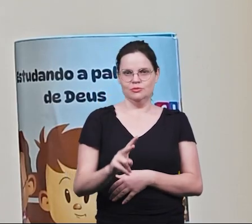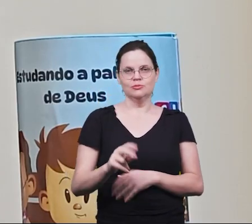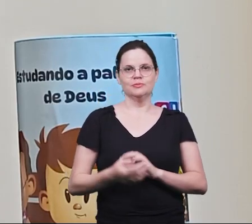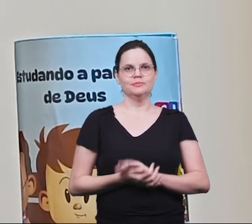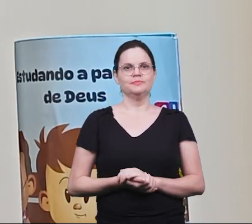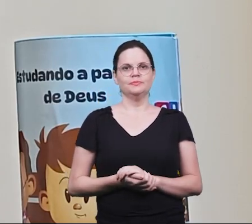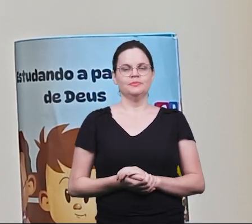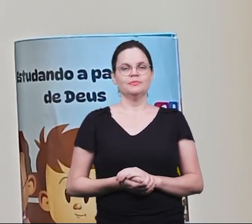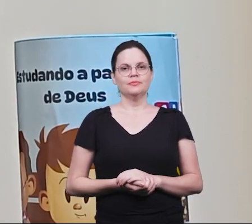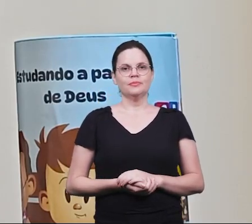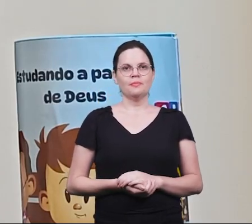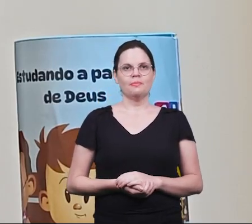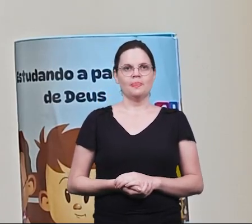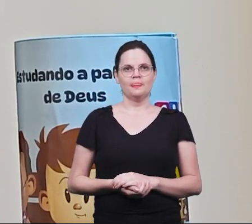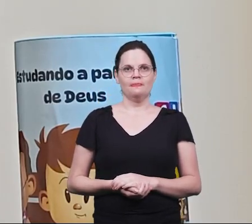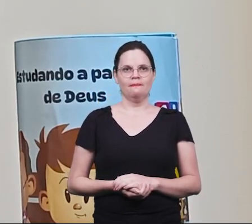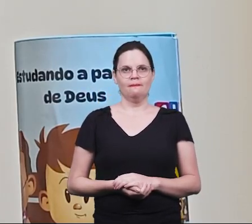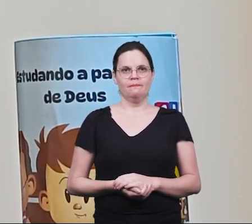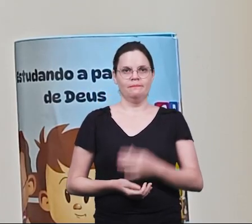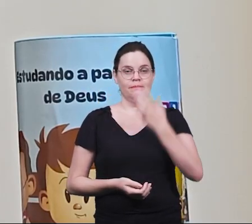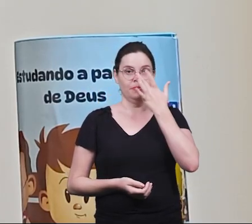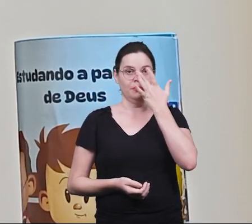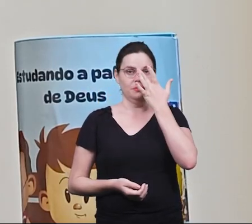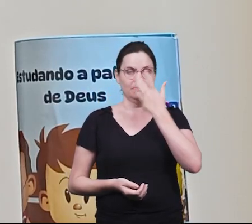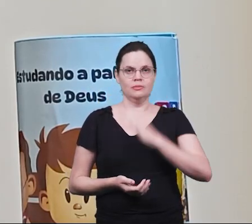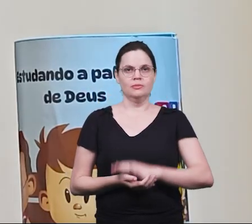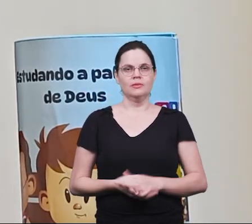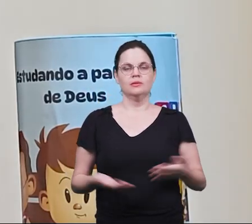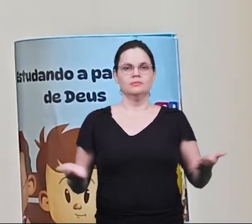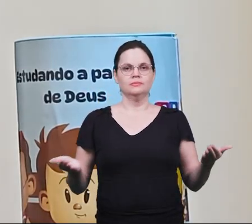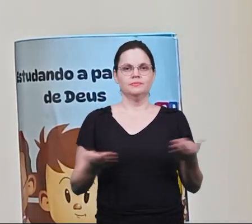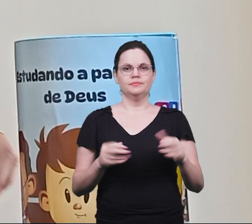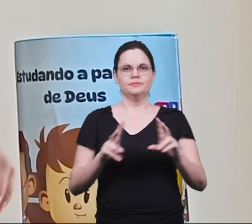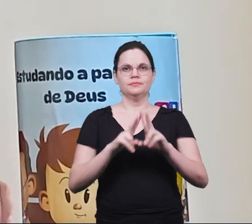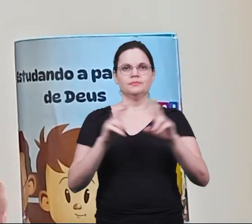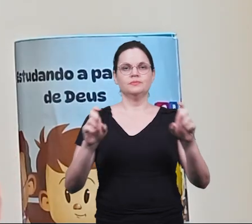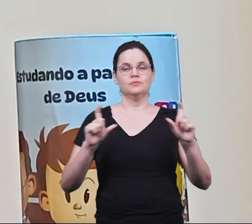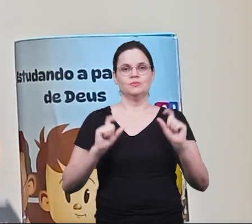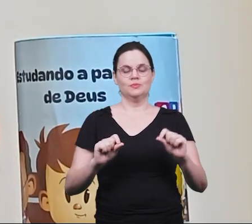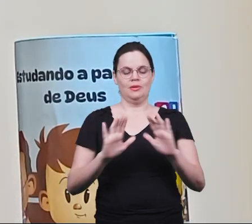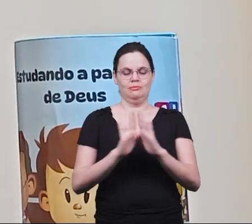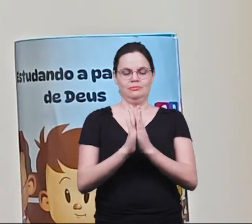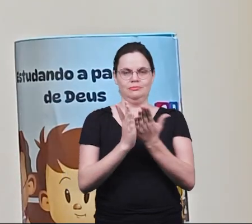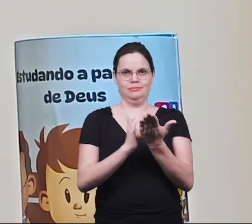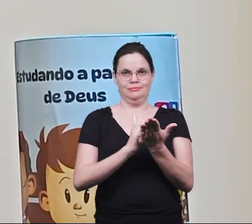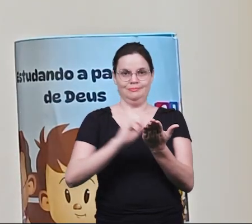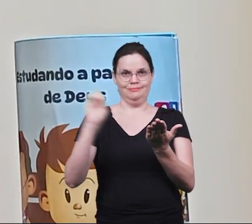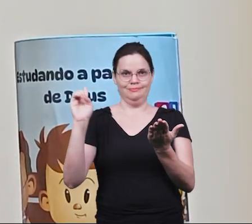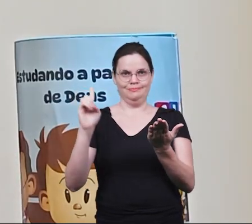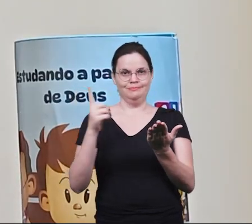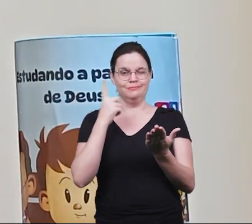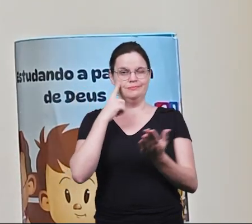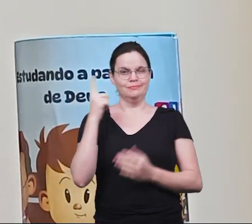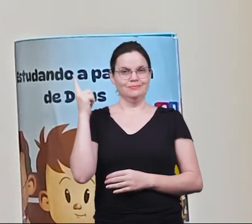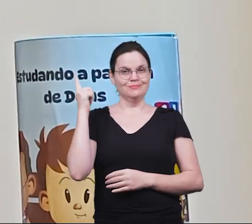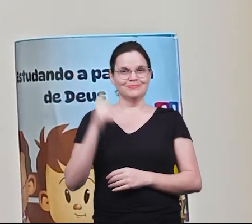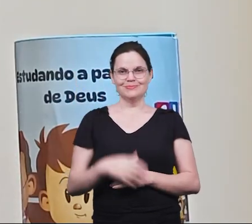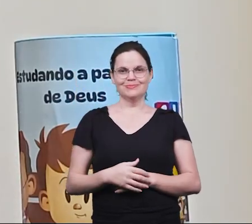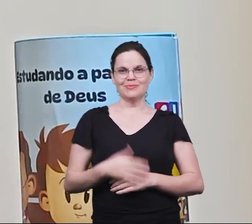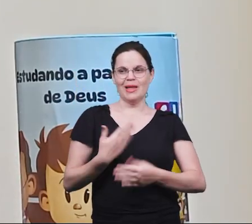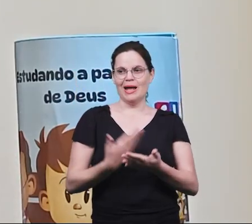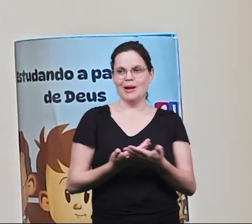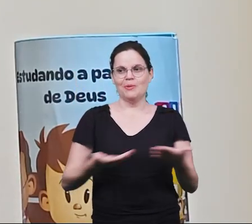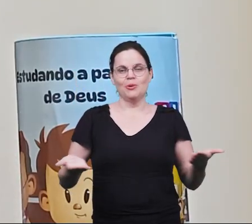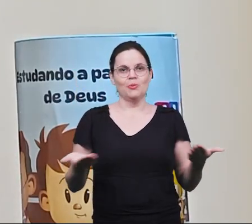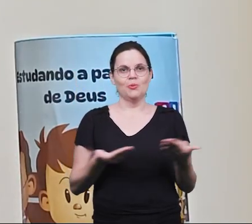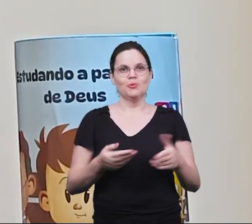adaptada, flexibilizada, e vamos falar sobre a Palavra de Deus. A aula de